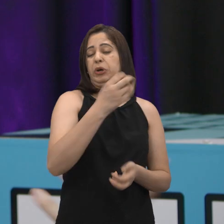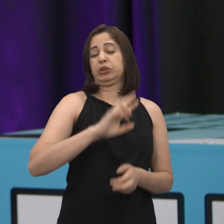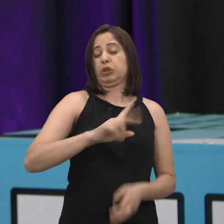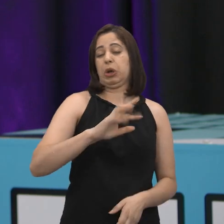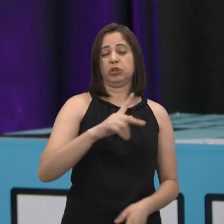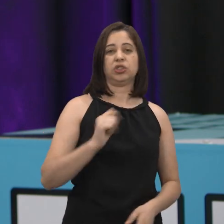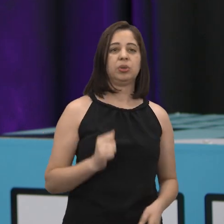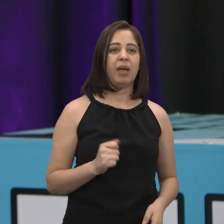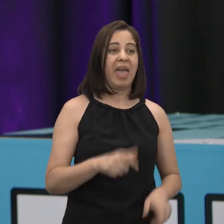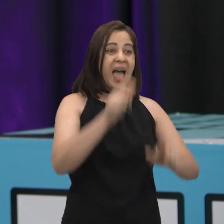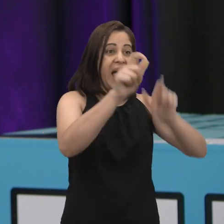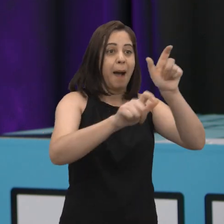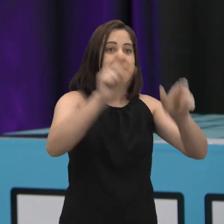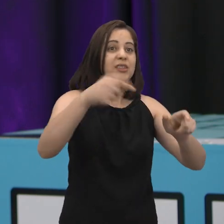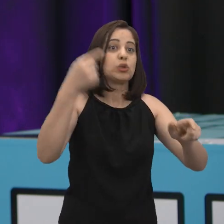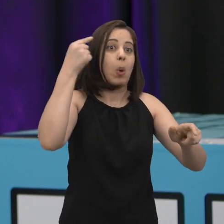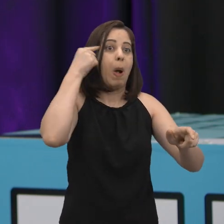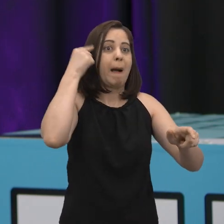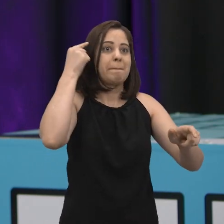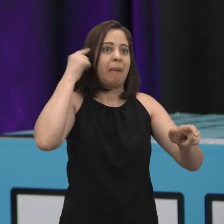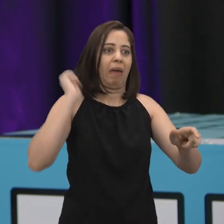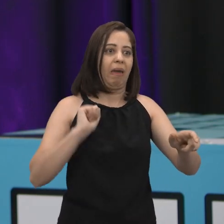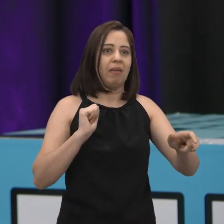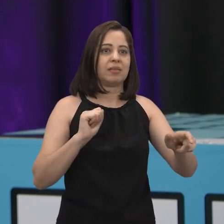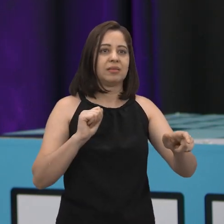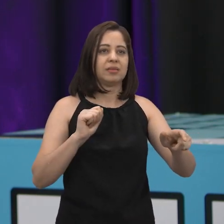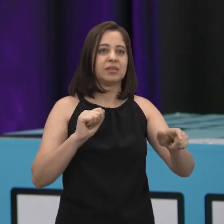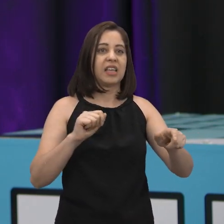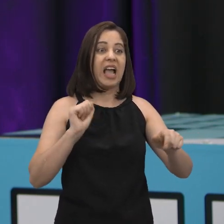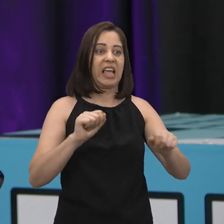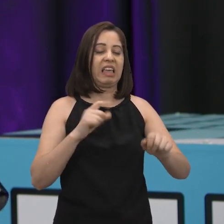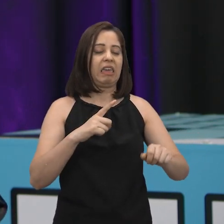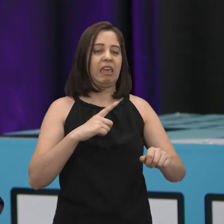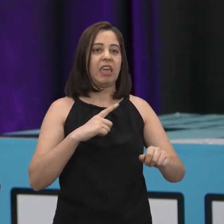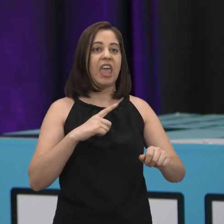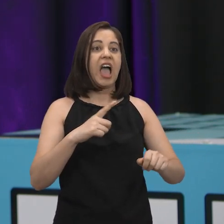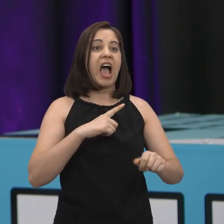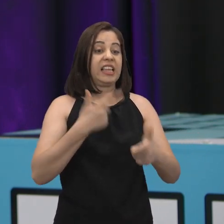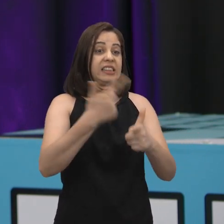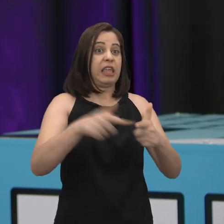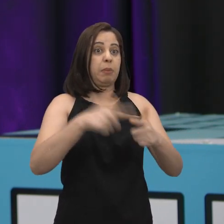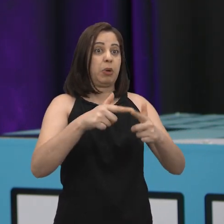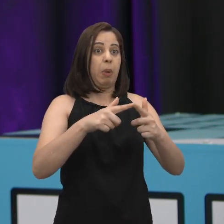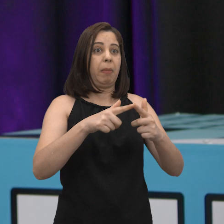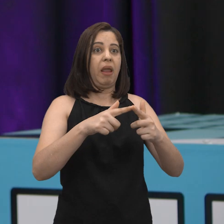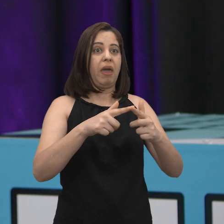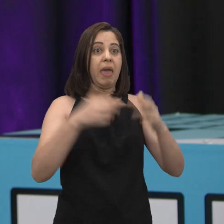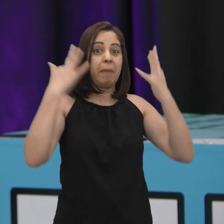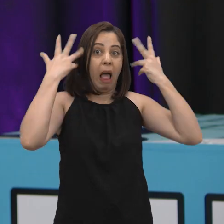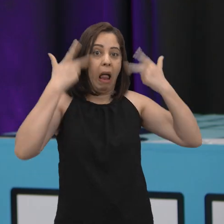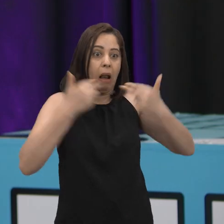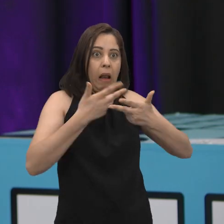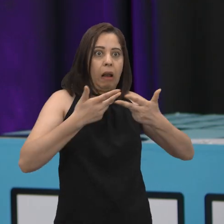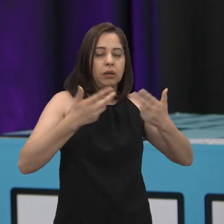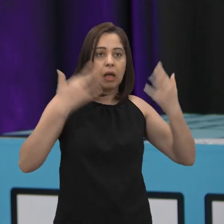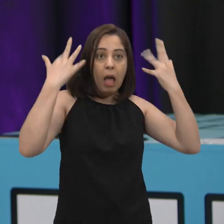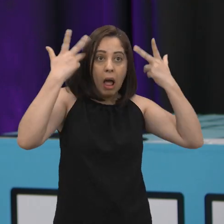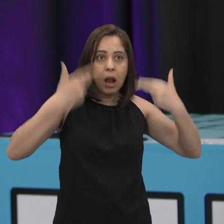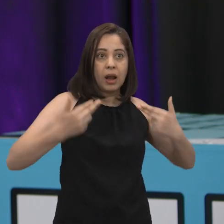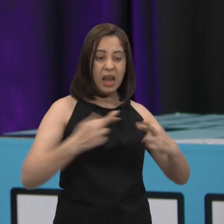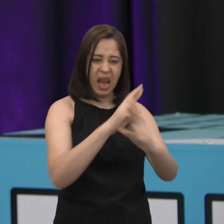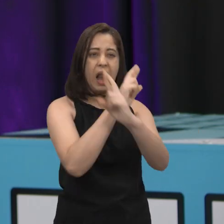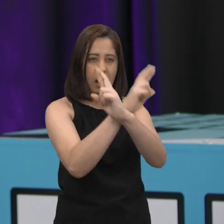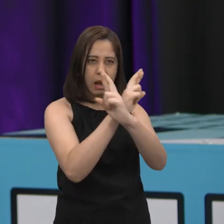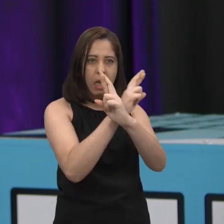exemplo, da Receita Federal, alguma coisa desse sentido, e isso não ocorre, né? Isso é garantido por lei, essas informações são sigilosas, não ocorre quando